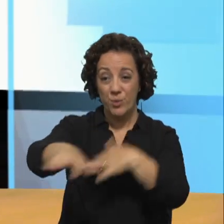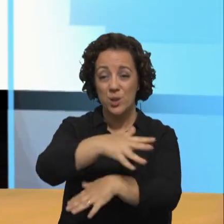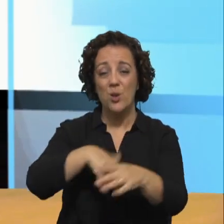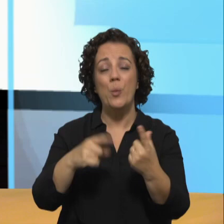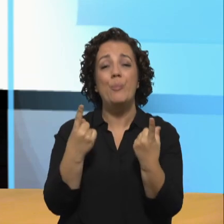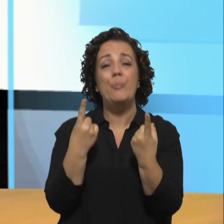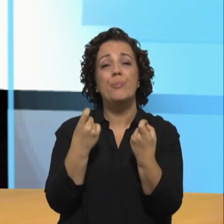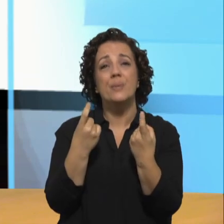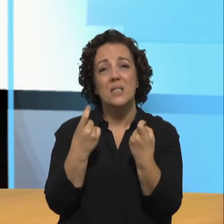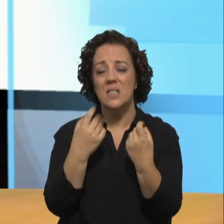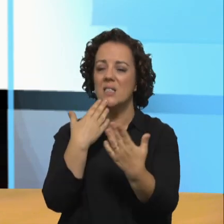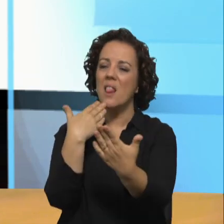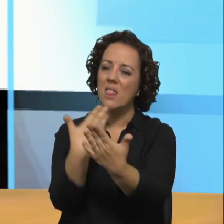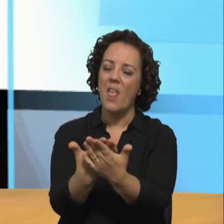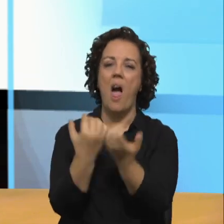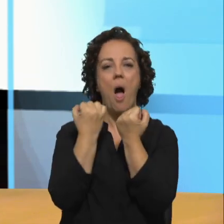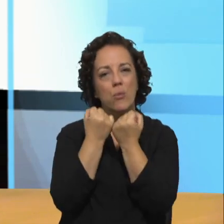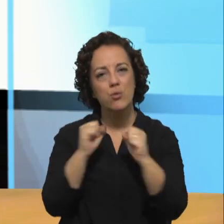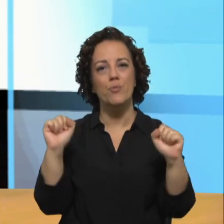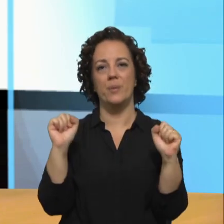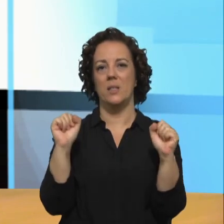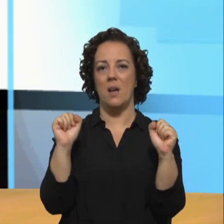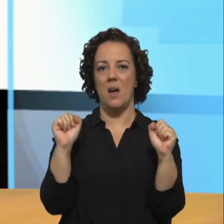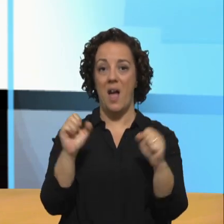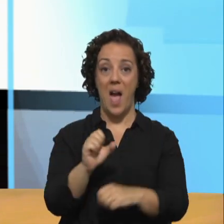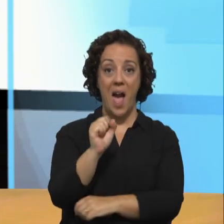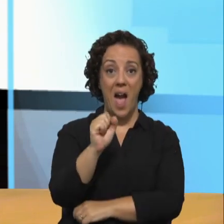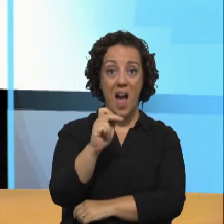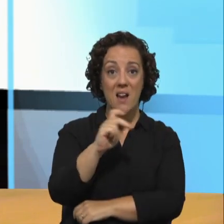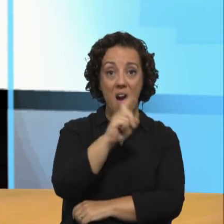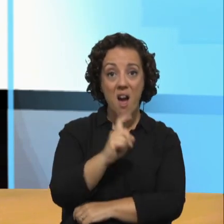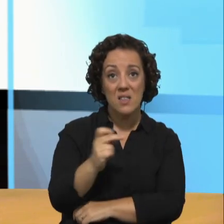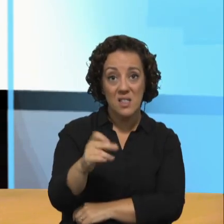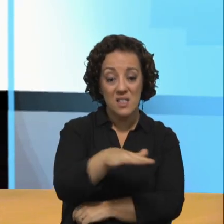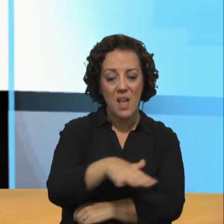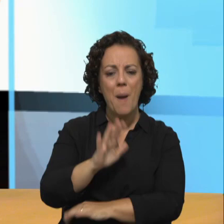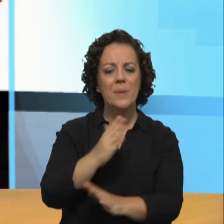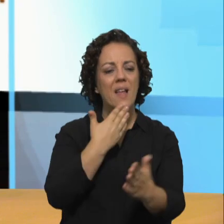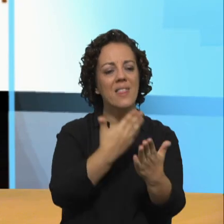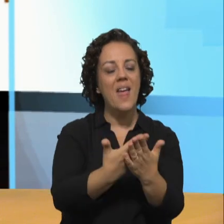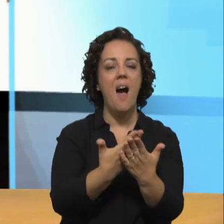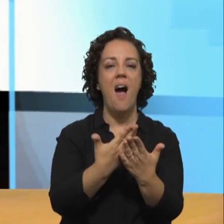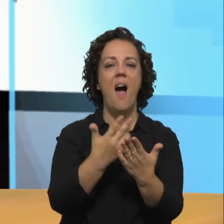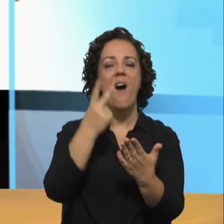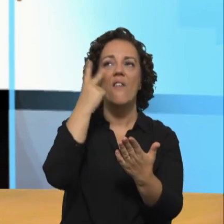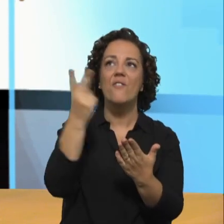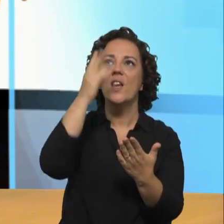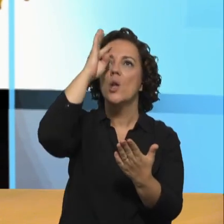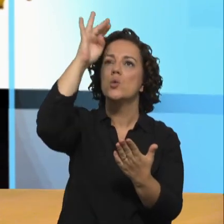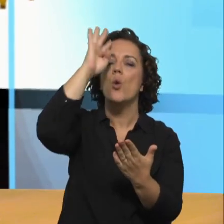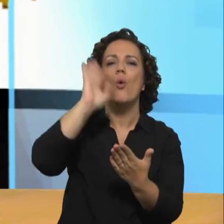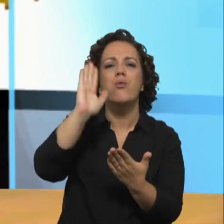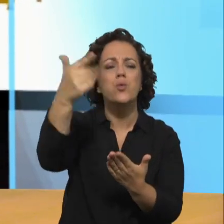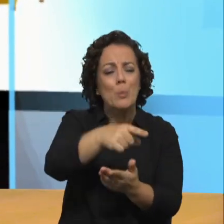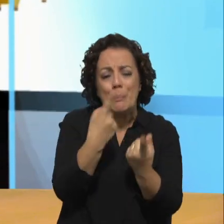ser autonomizadas. Gaza precisa, as pessoas precisam ter projeto, esperança, futuro.